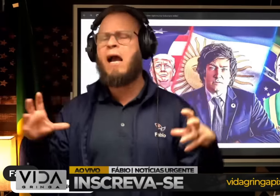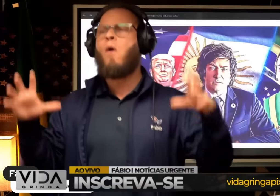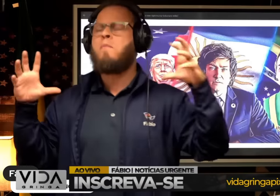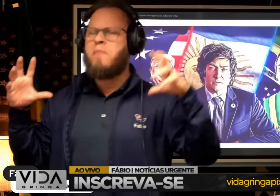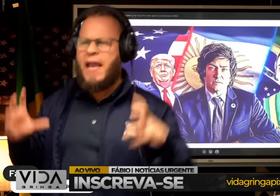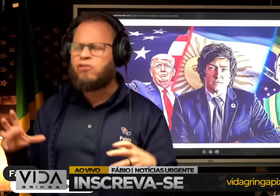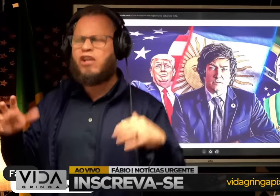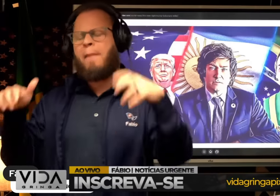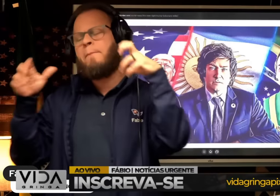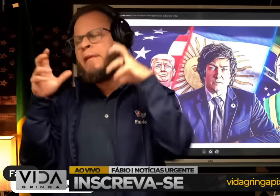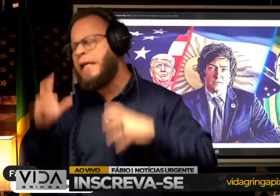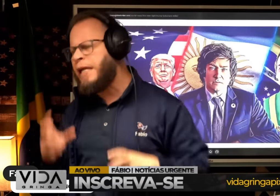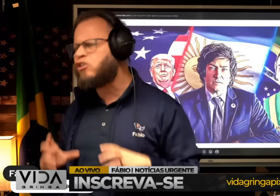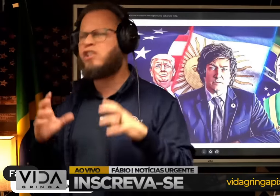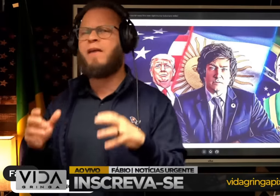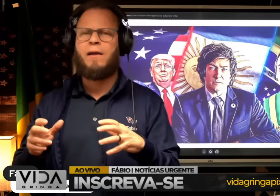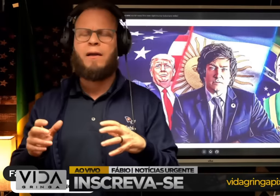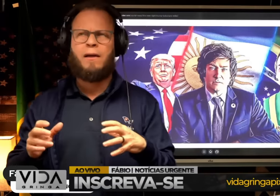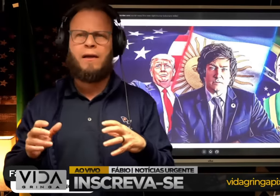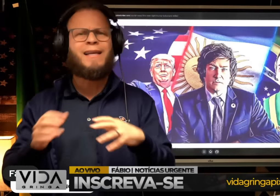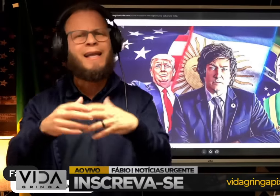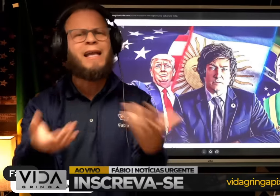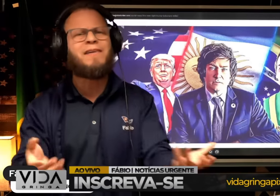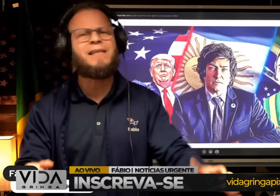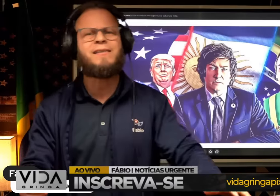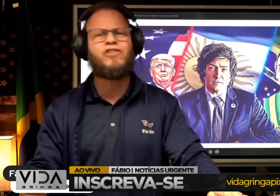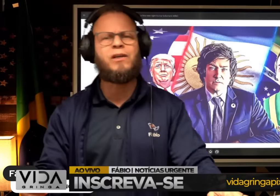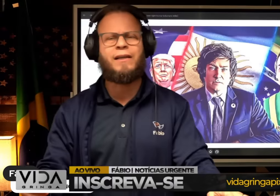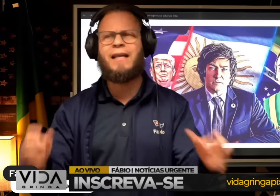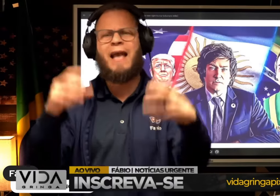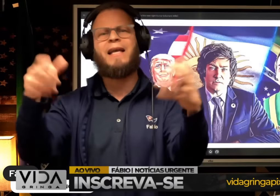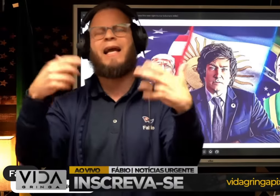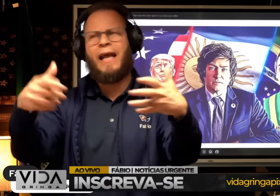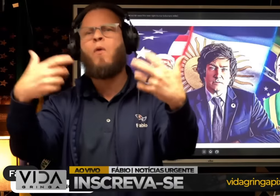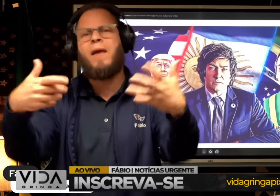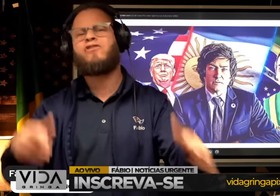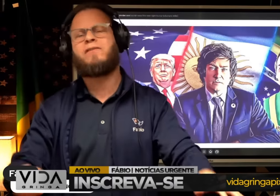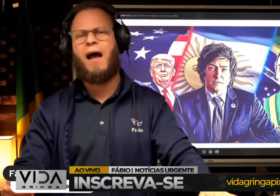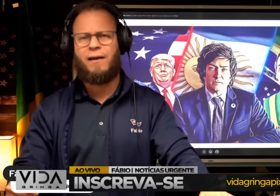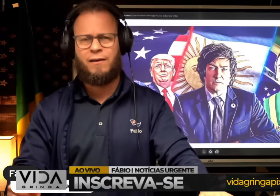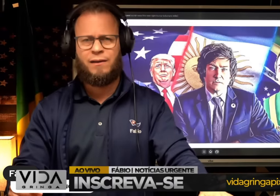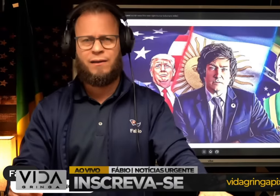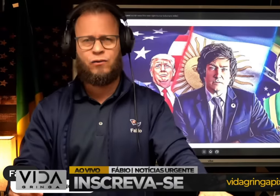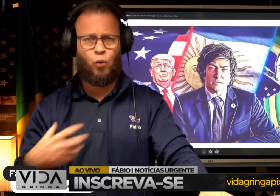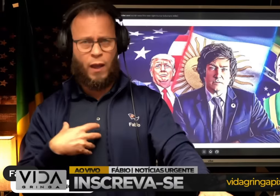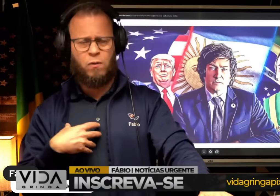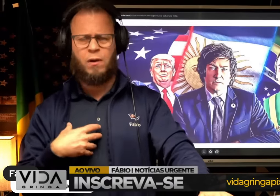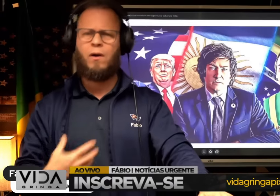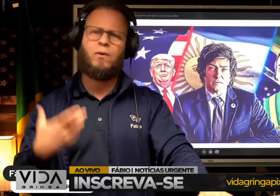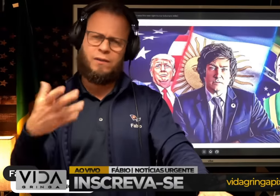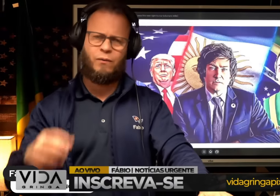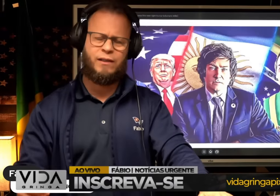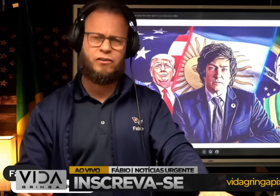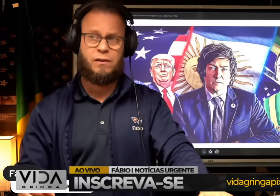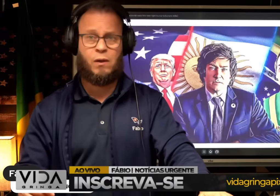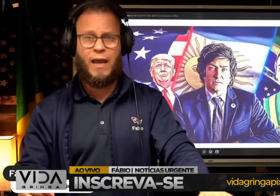realmente a mídia tiver e quem é que vai decidir quem é que realmente tá Sou eu ou